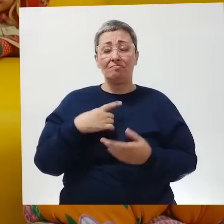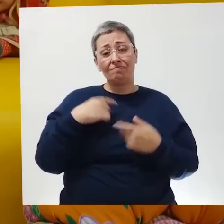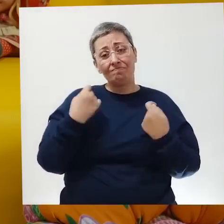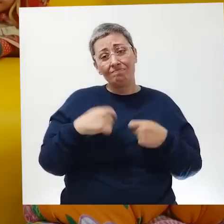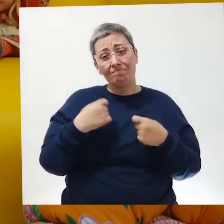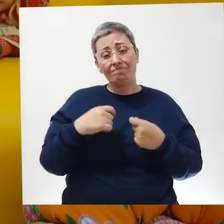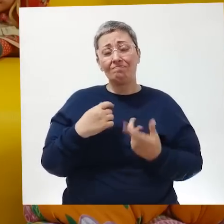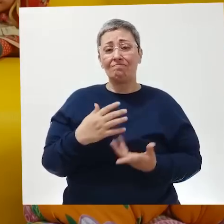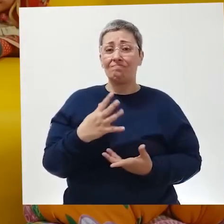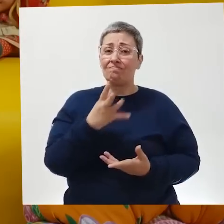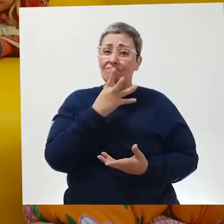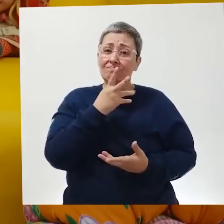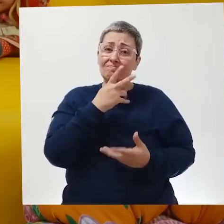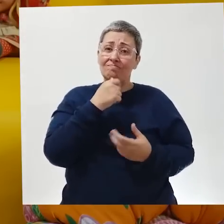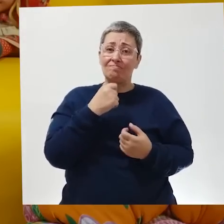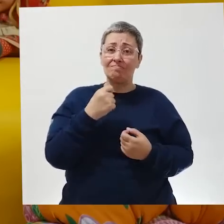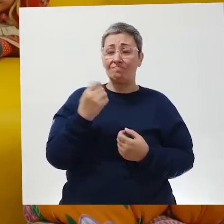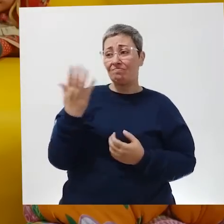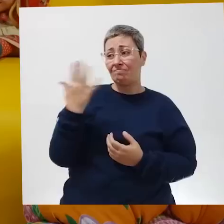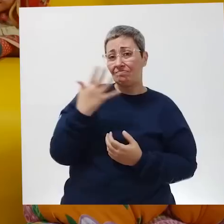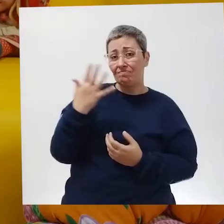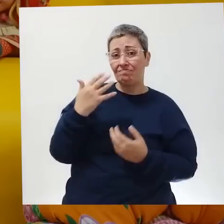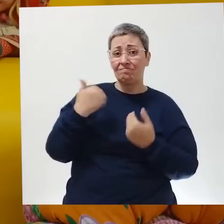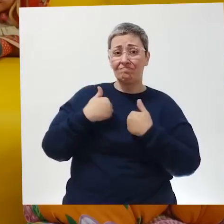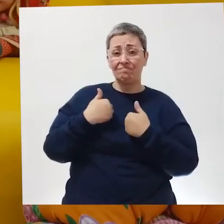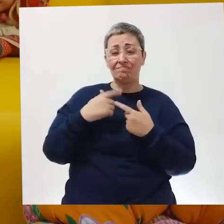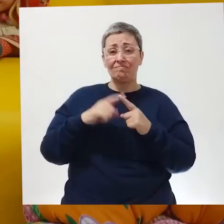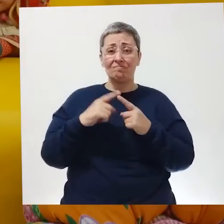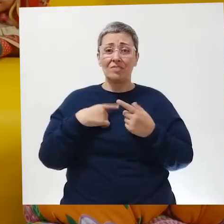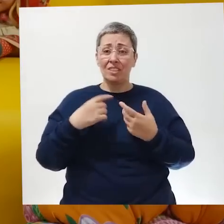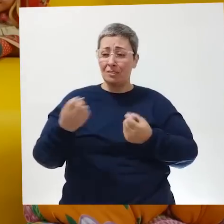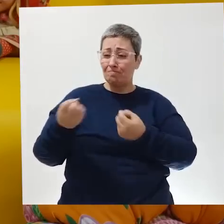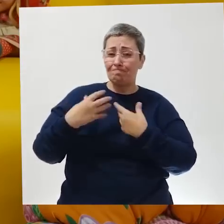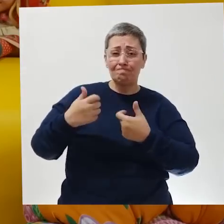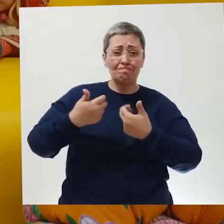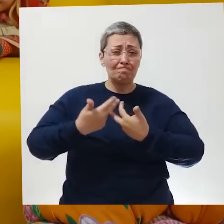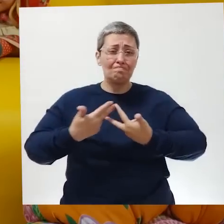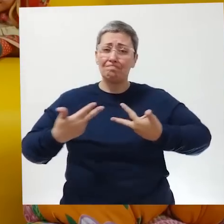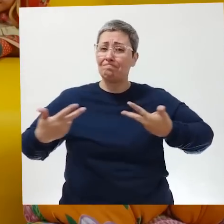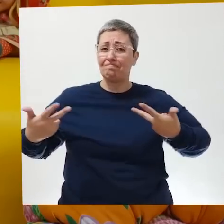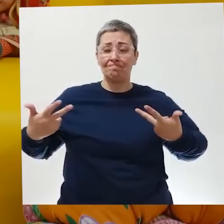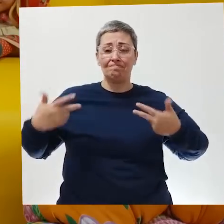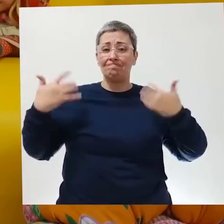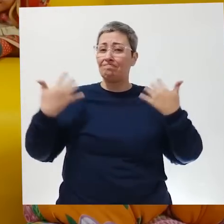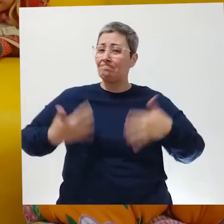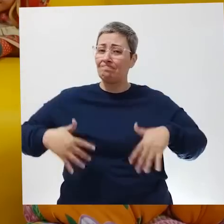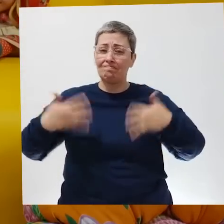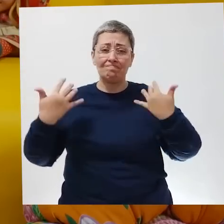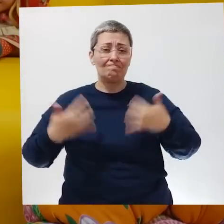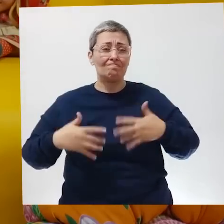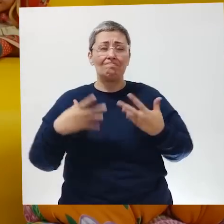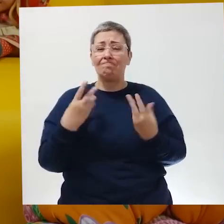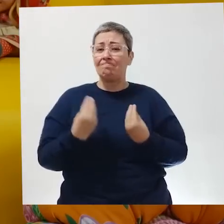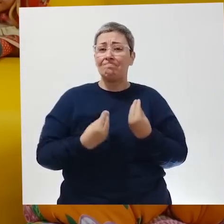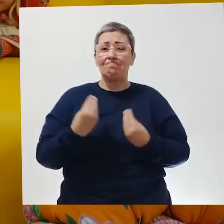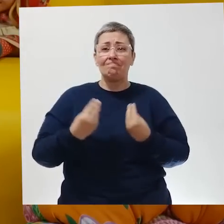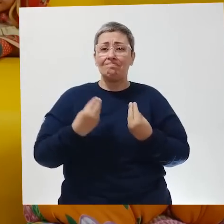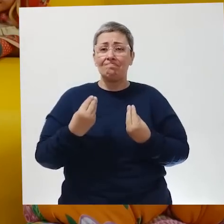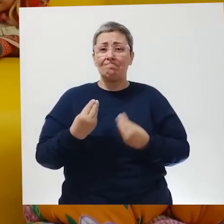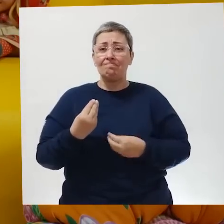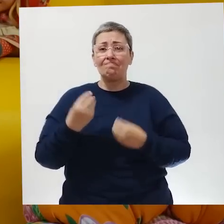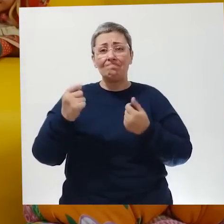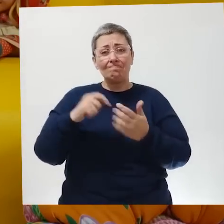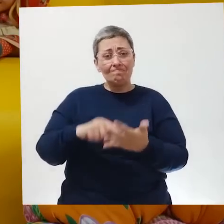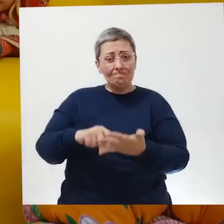Deveriam demorar para se despedir da gente, porque tem muito para ensinar. Tem muito